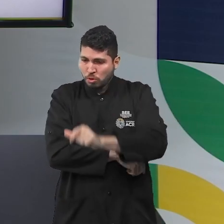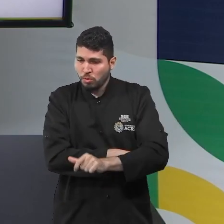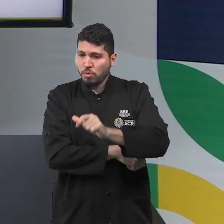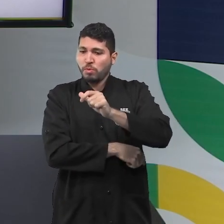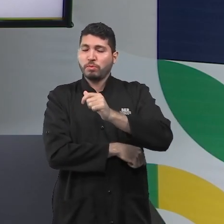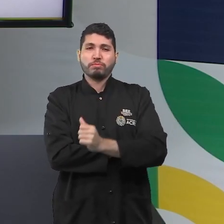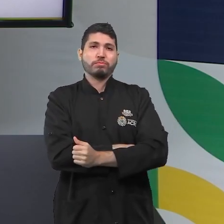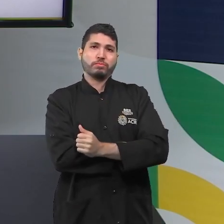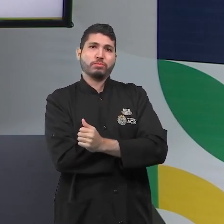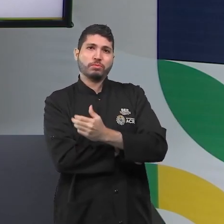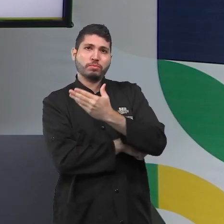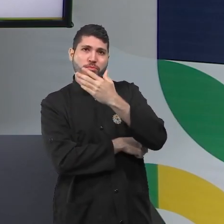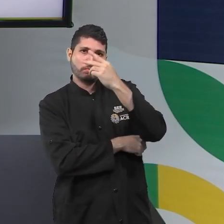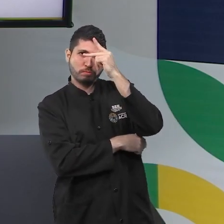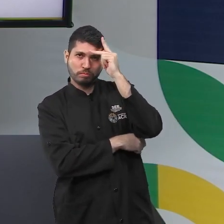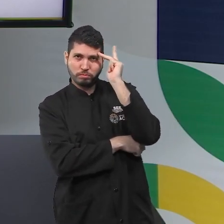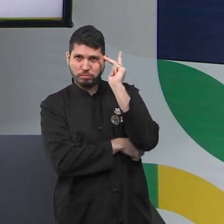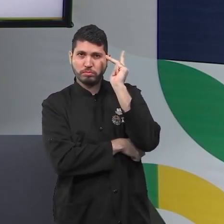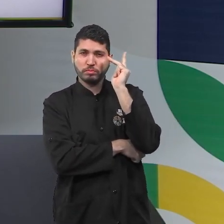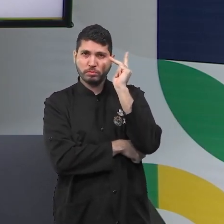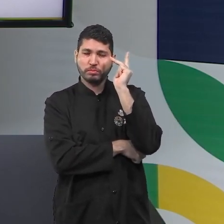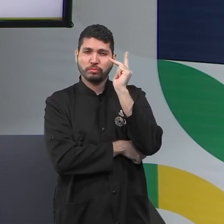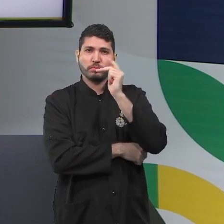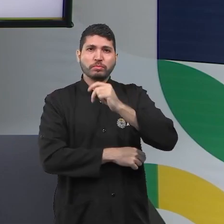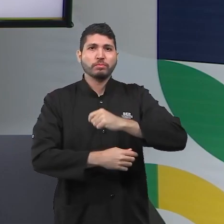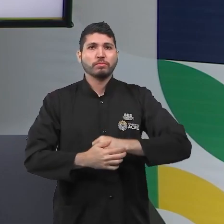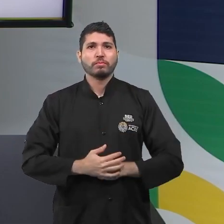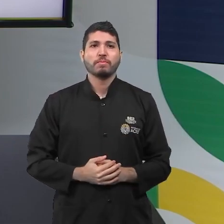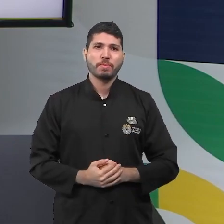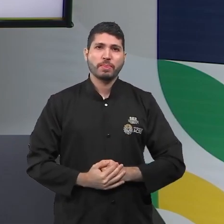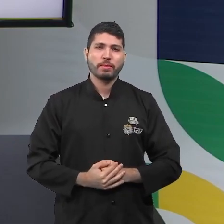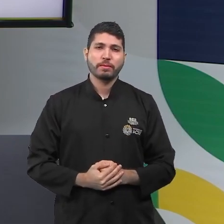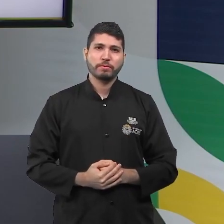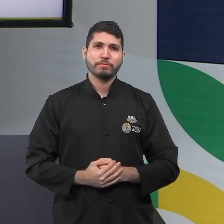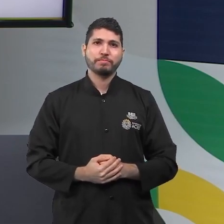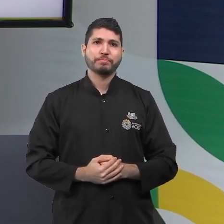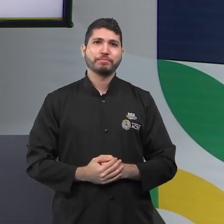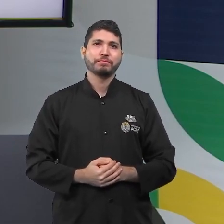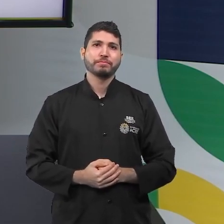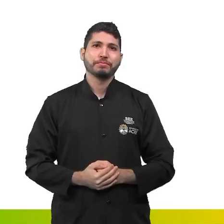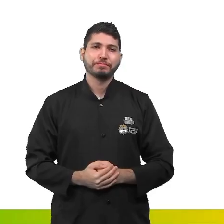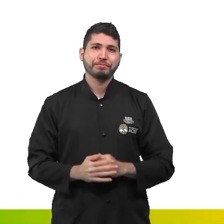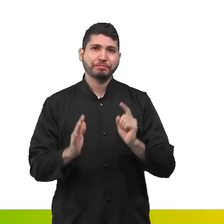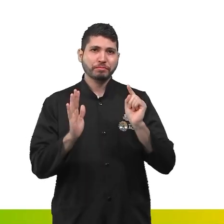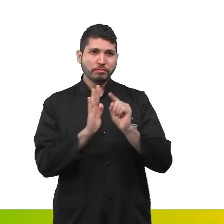coisas. Então, agora nós temos uma segunda questão.